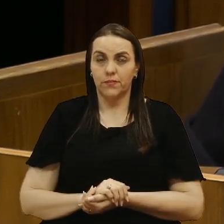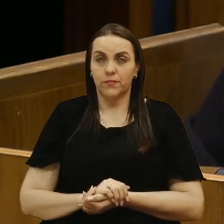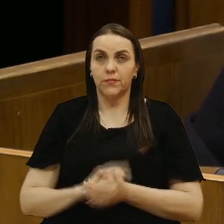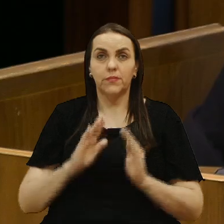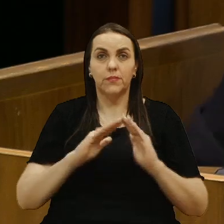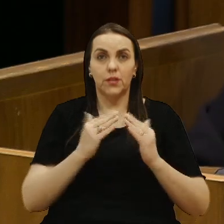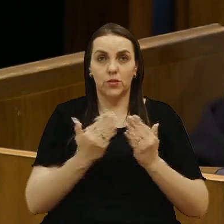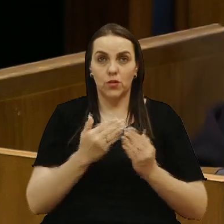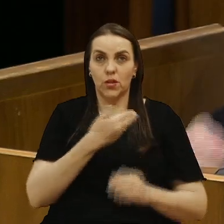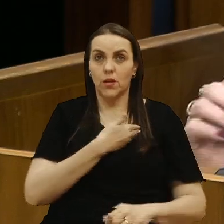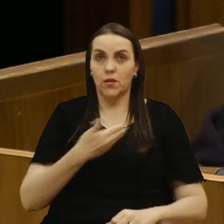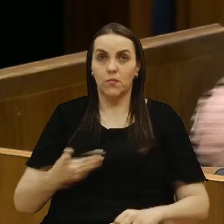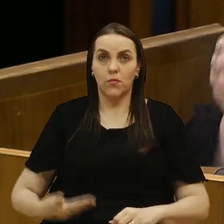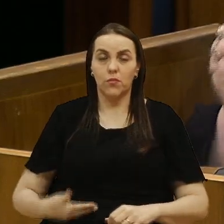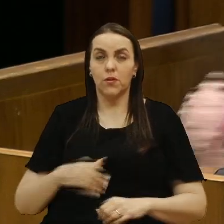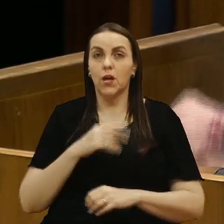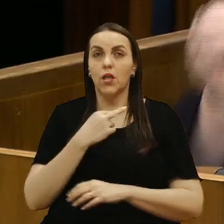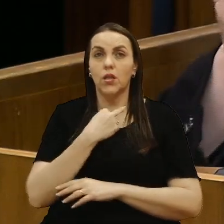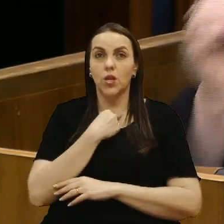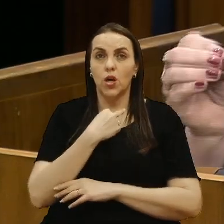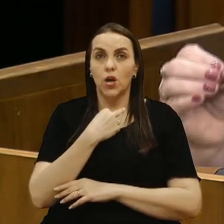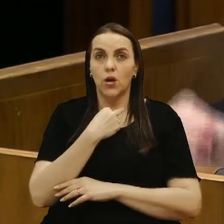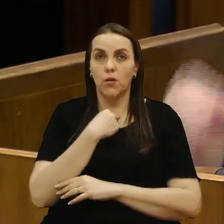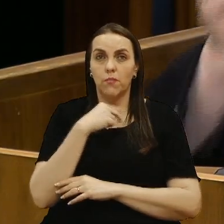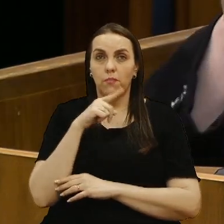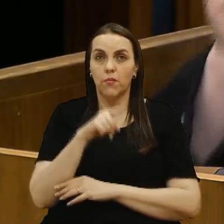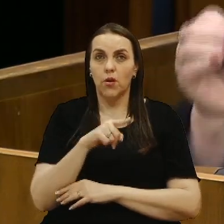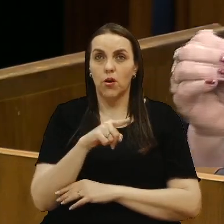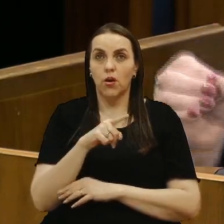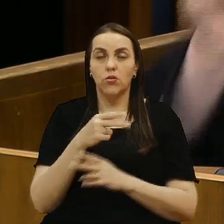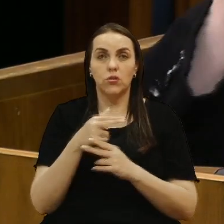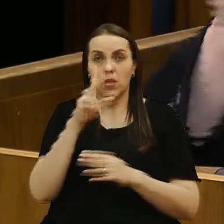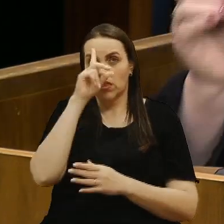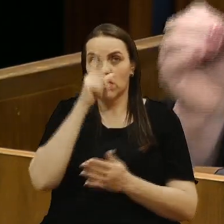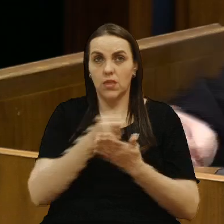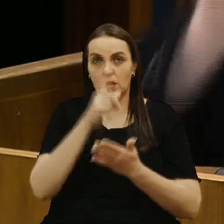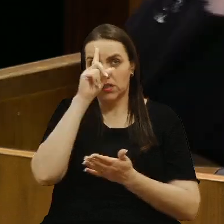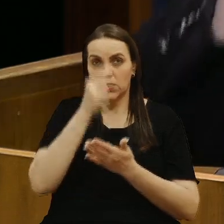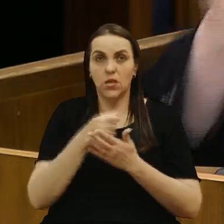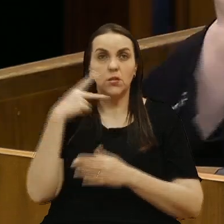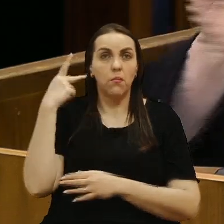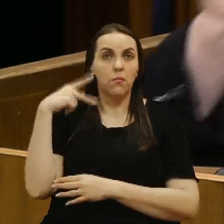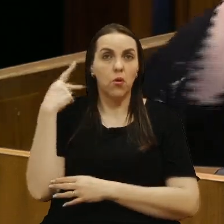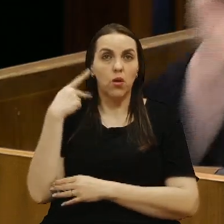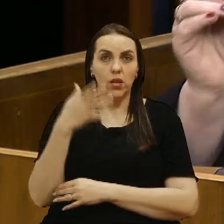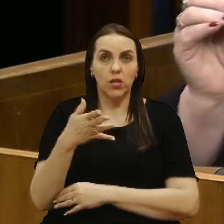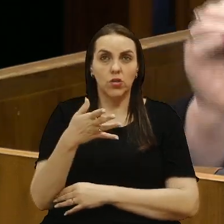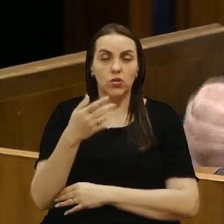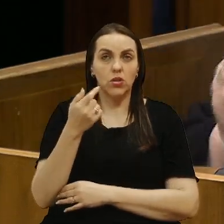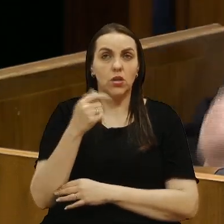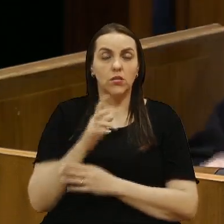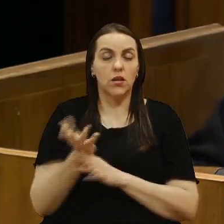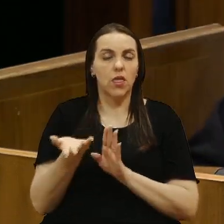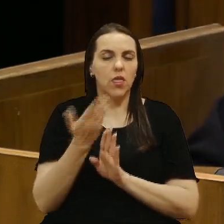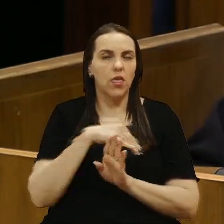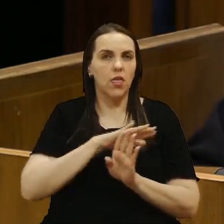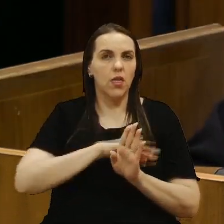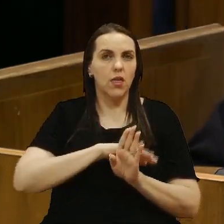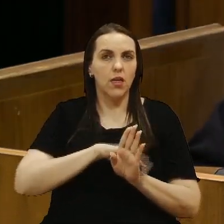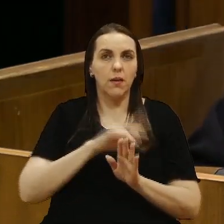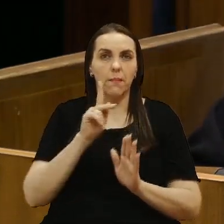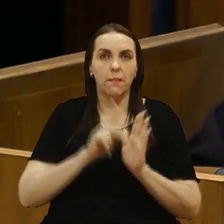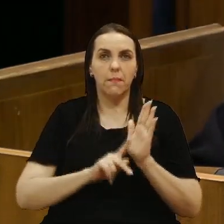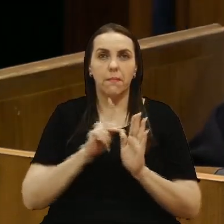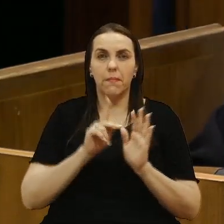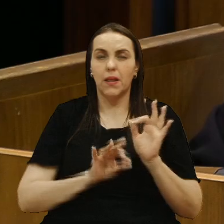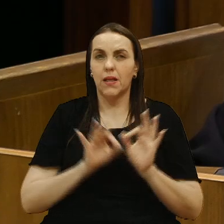escola pública não pode ser palco de decisões políticas travestidas de